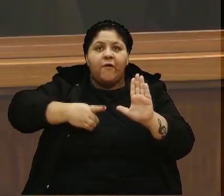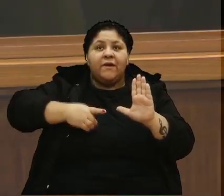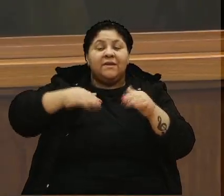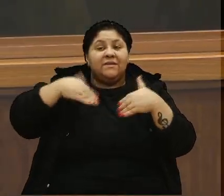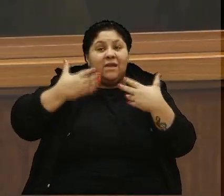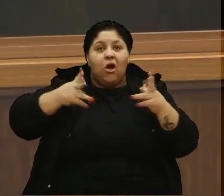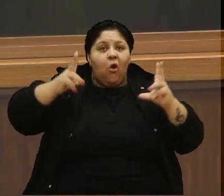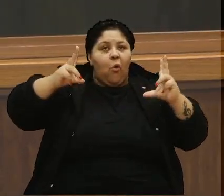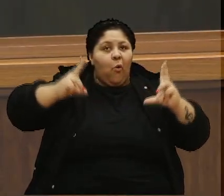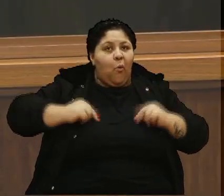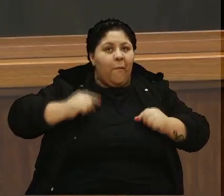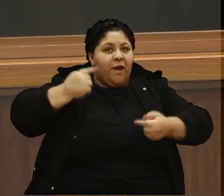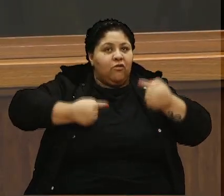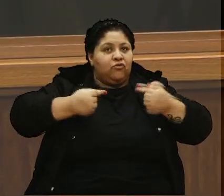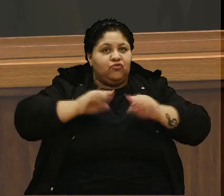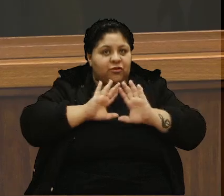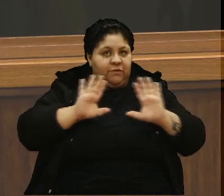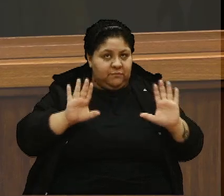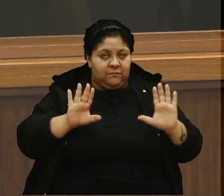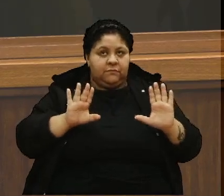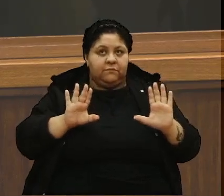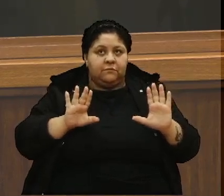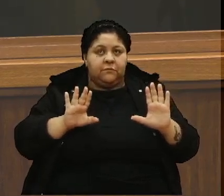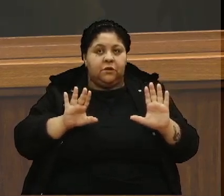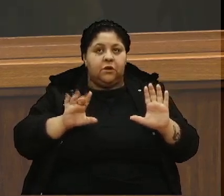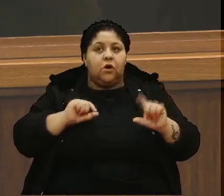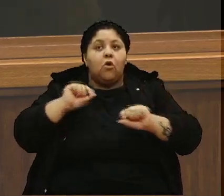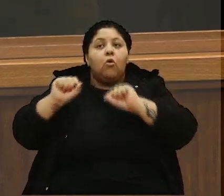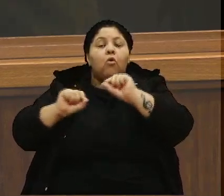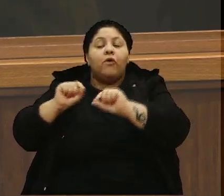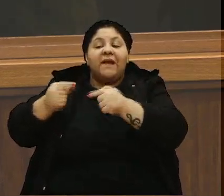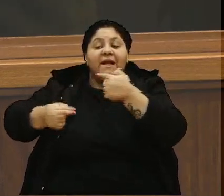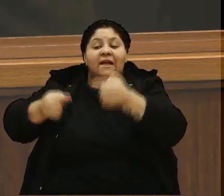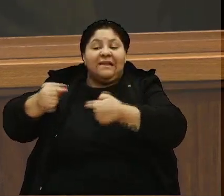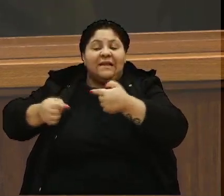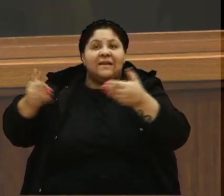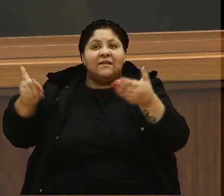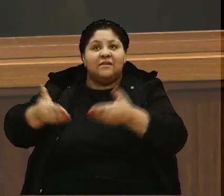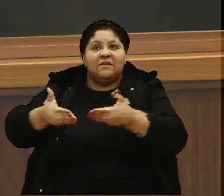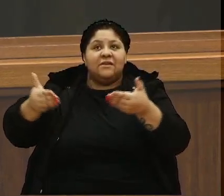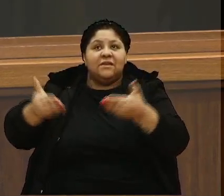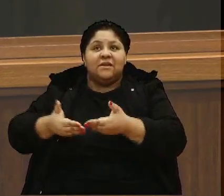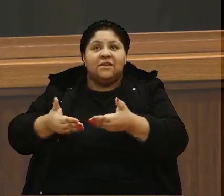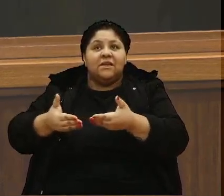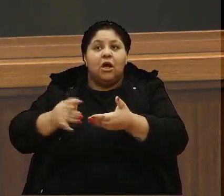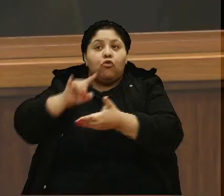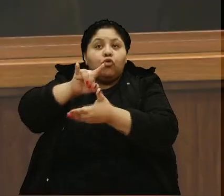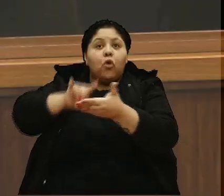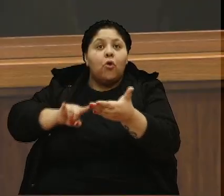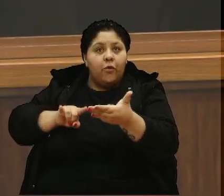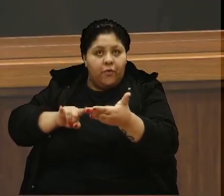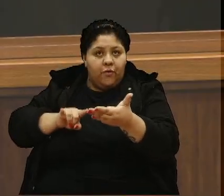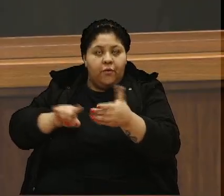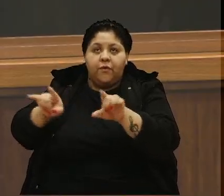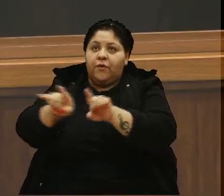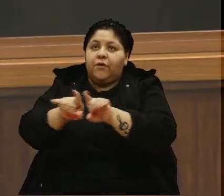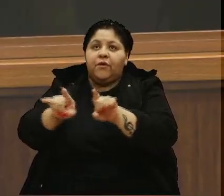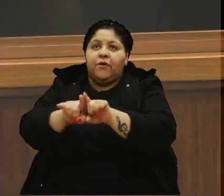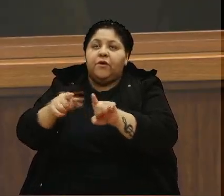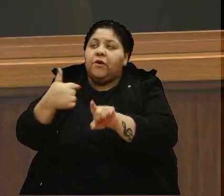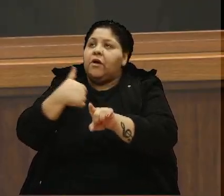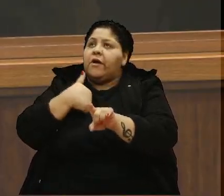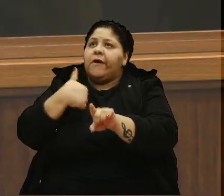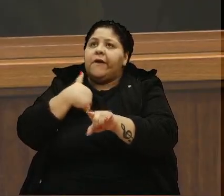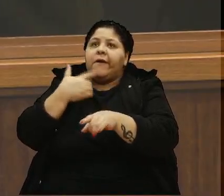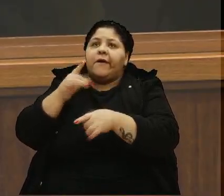mérito não se discute aqui. Tá? Então, o que está em debate agora é o parecer. Também eu não estou me levando